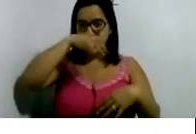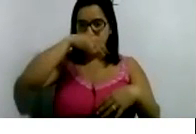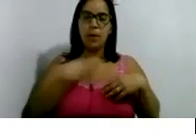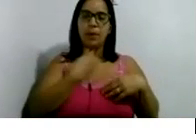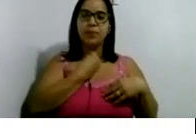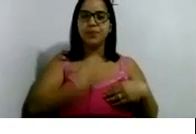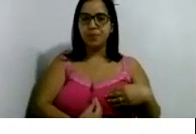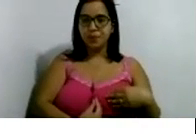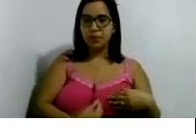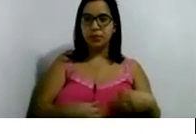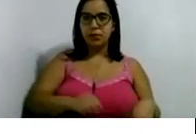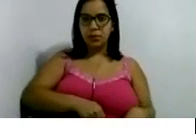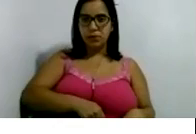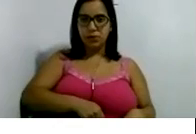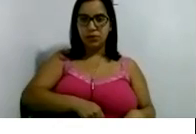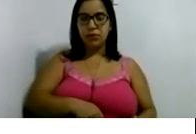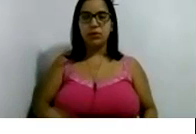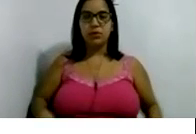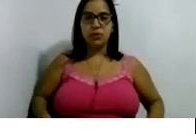sistema digestório.